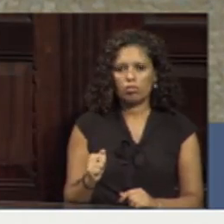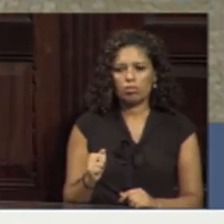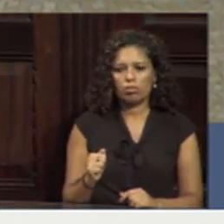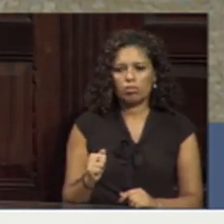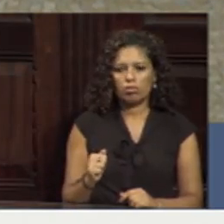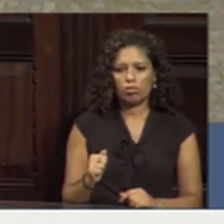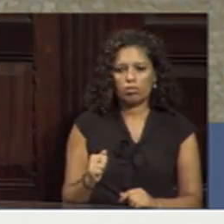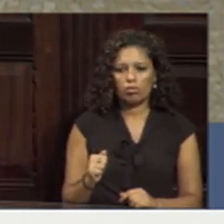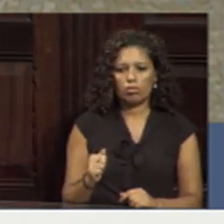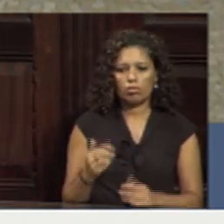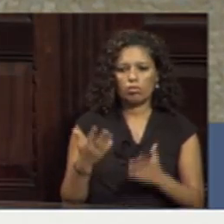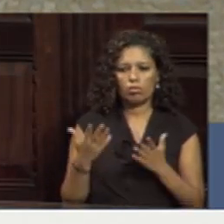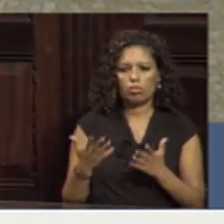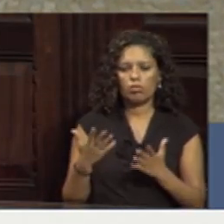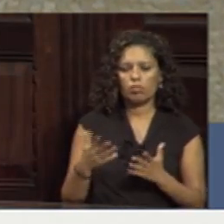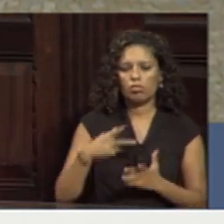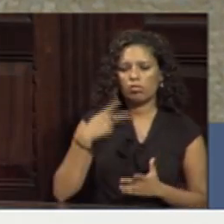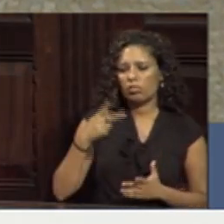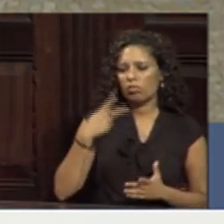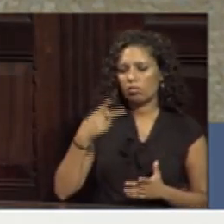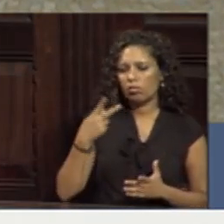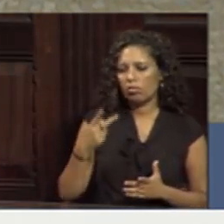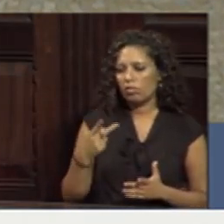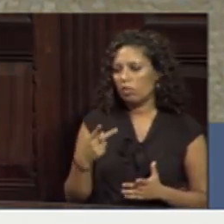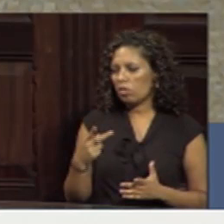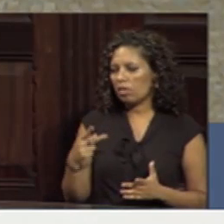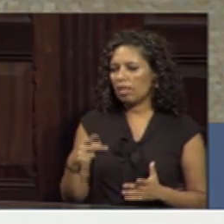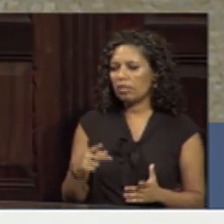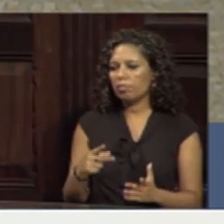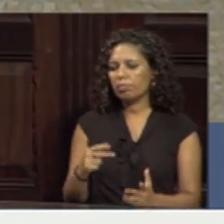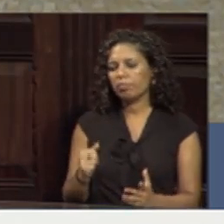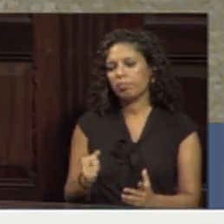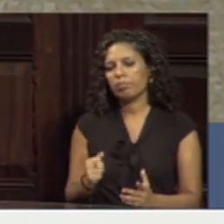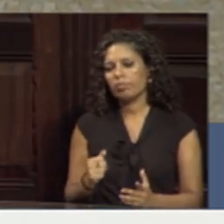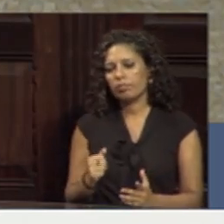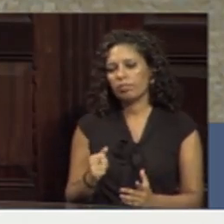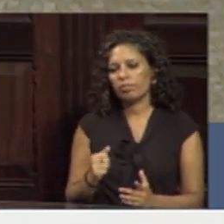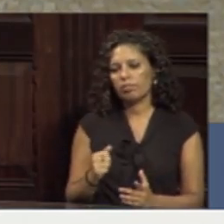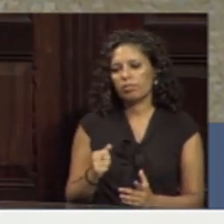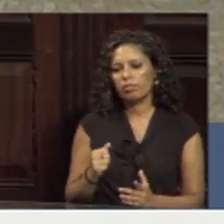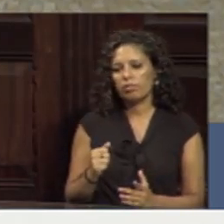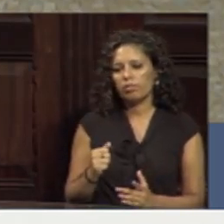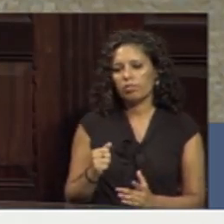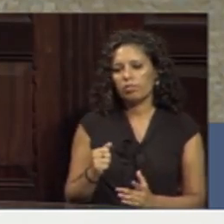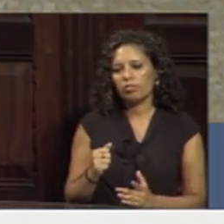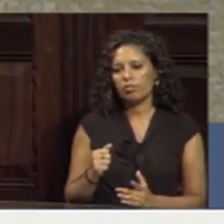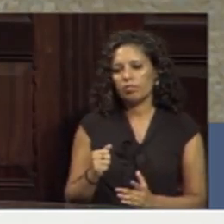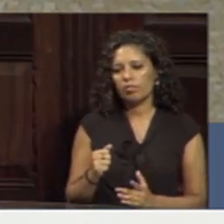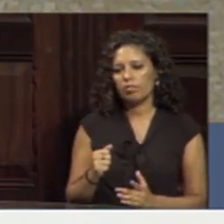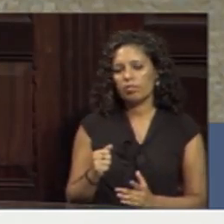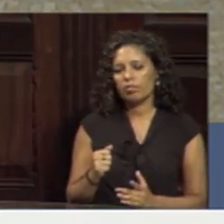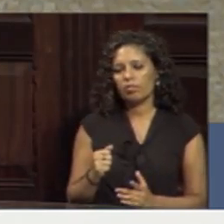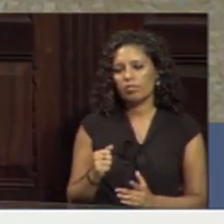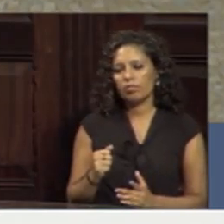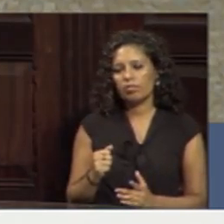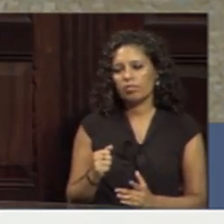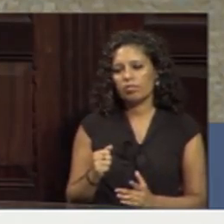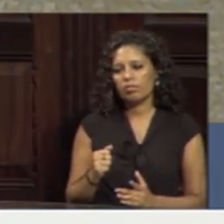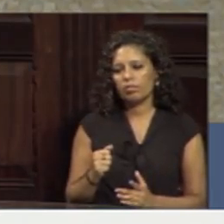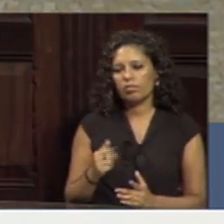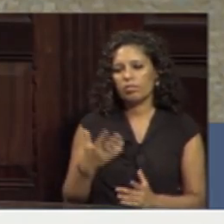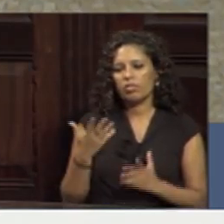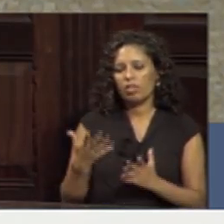Eu já falei hoje de manhã no meu programa o que eu achava, o que eu pensava e o que eu penso desse